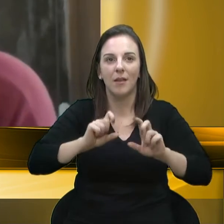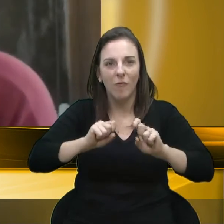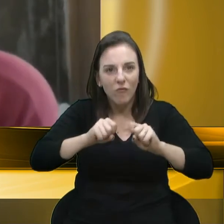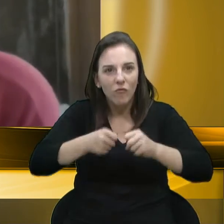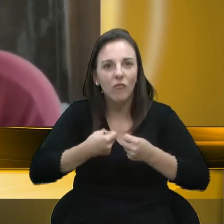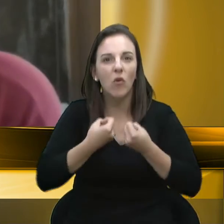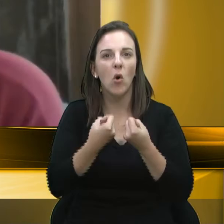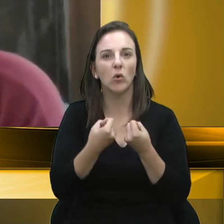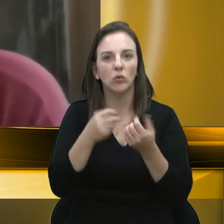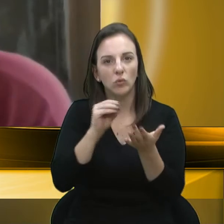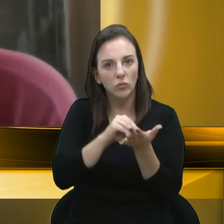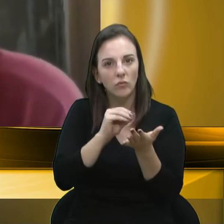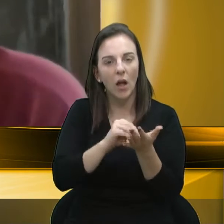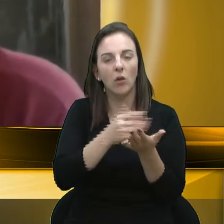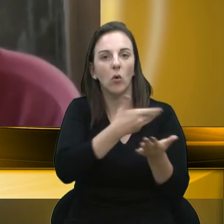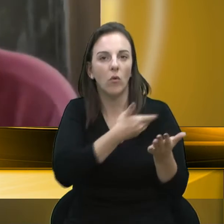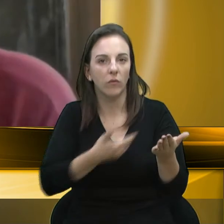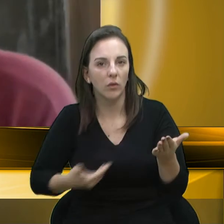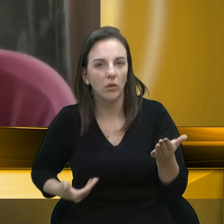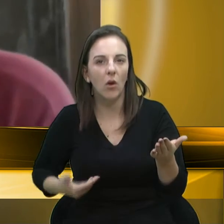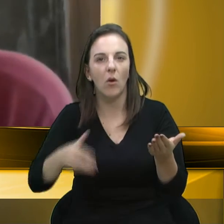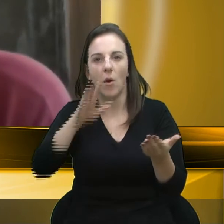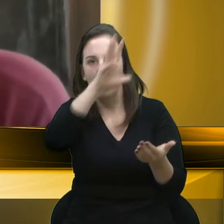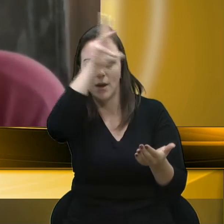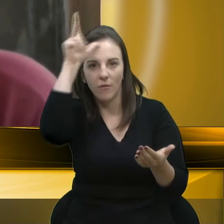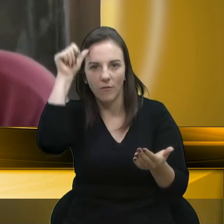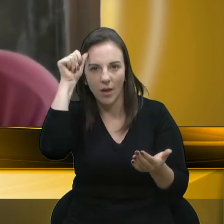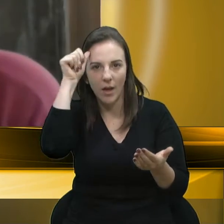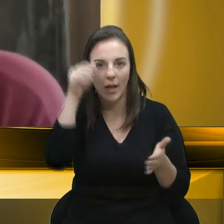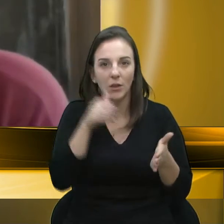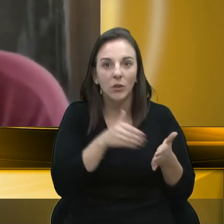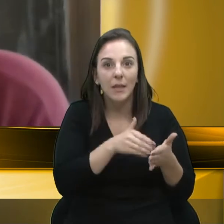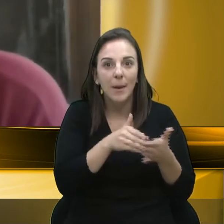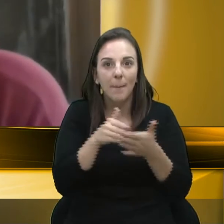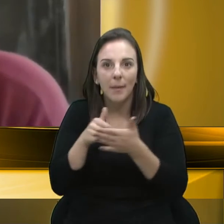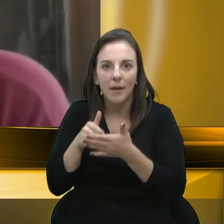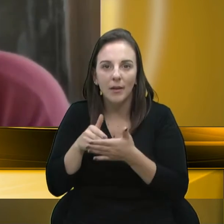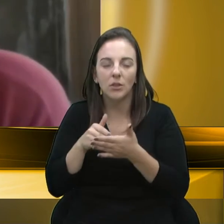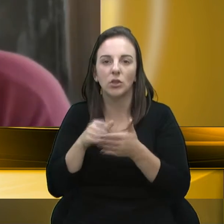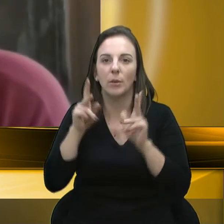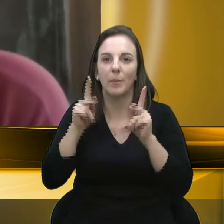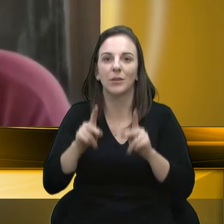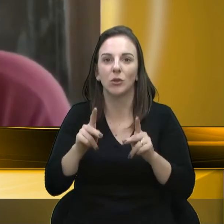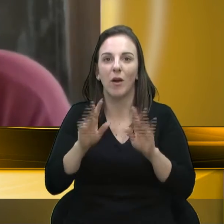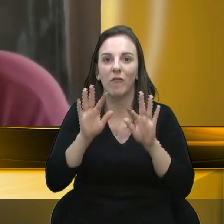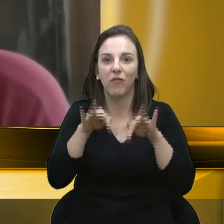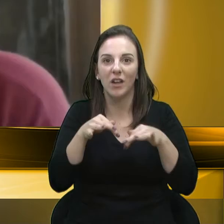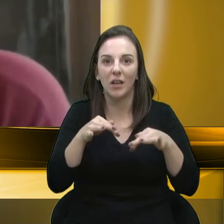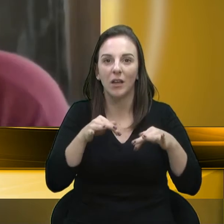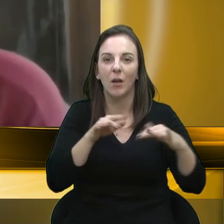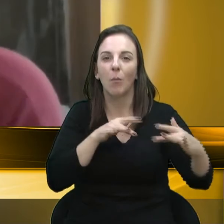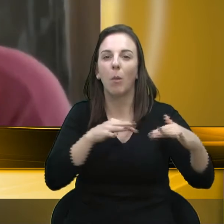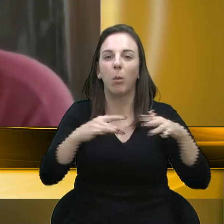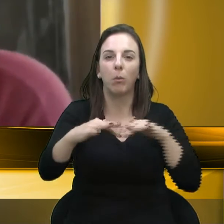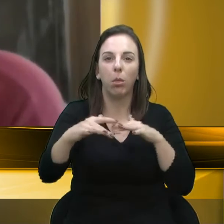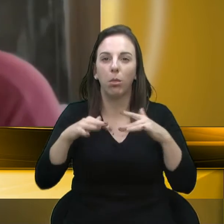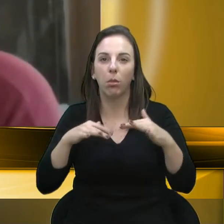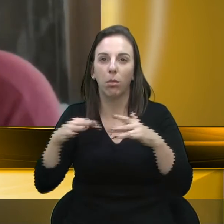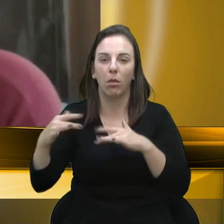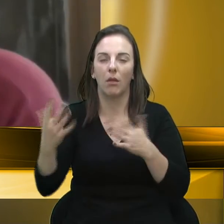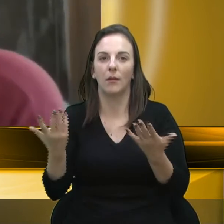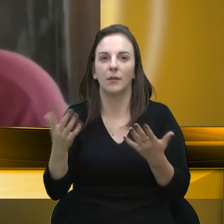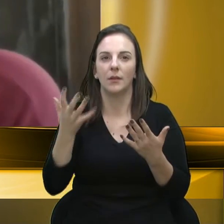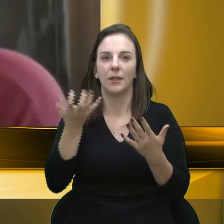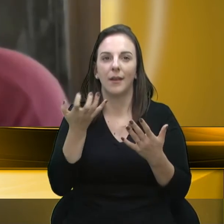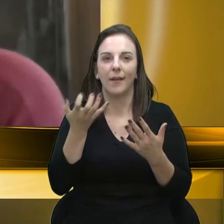e prefeitos para a limitação de mobilidade. Enquanto se busca encurtar os tempos e aumentar o número